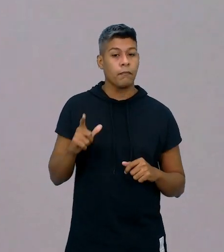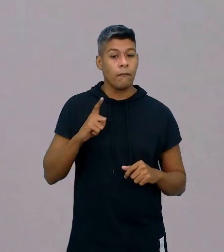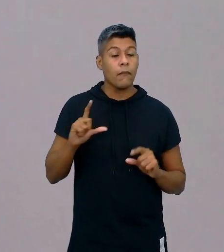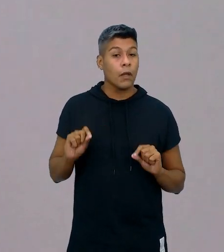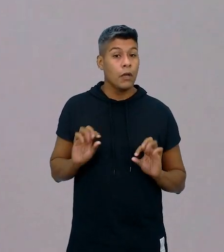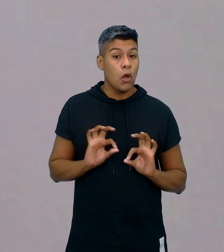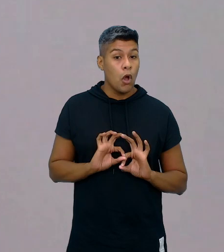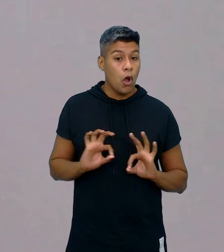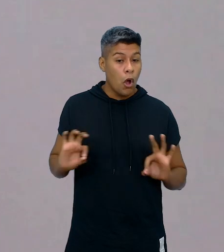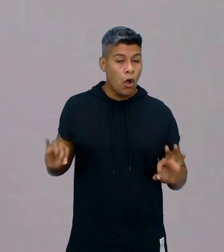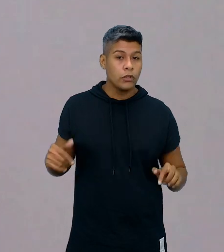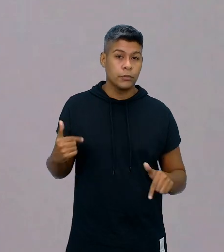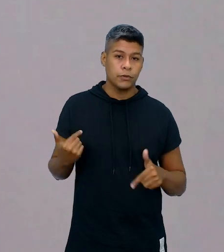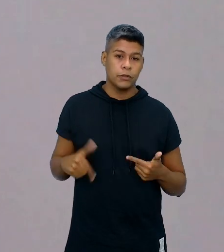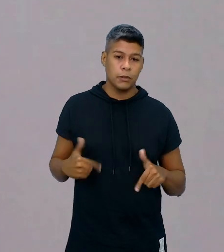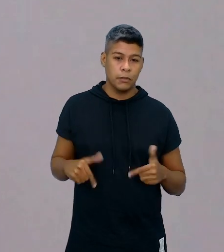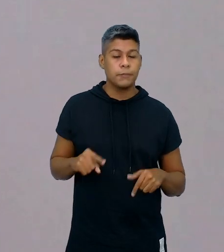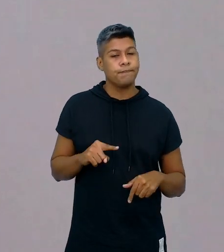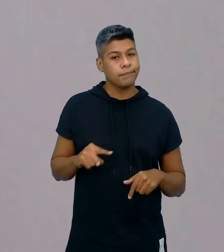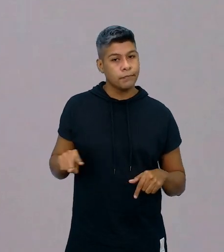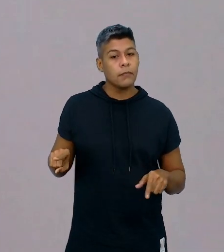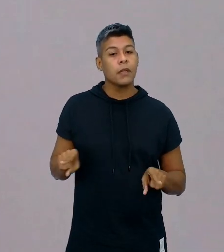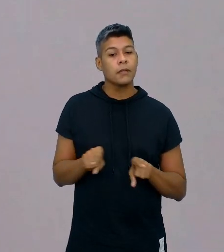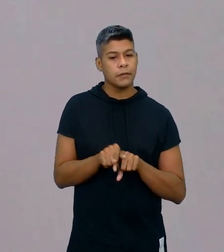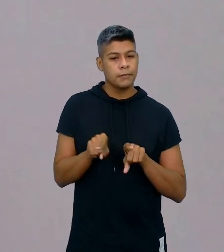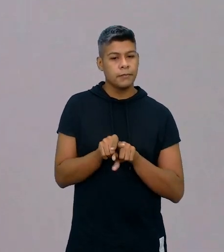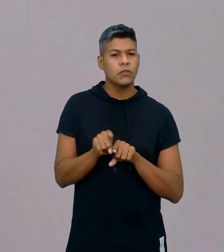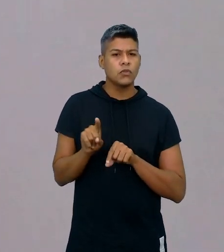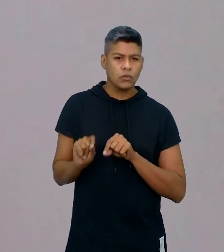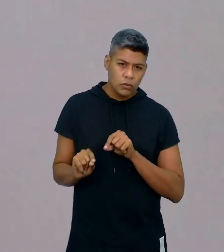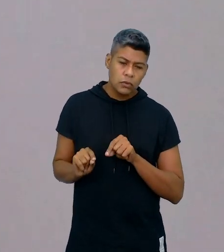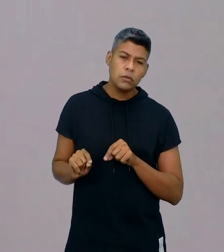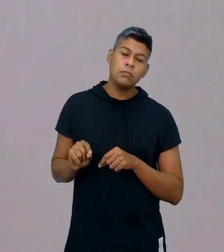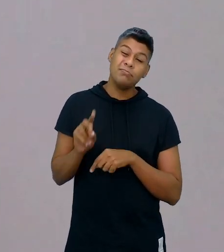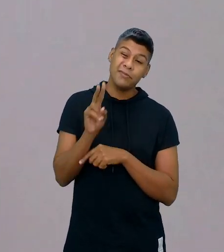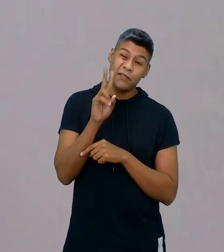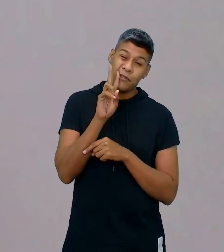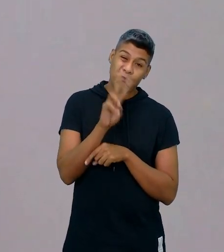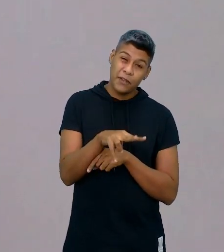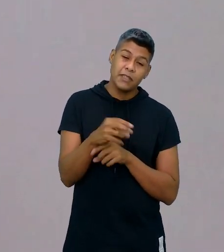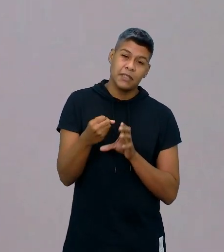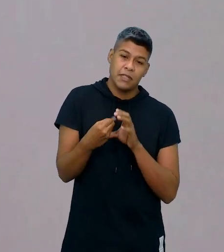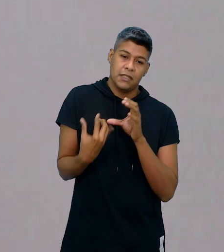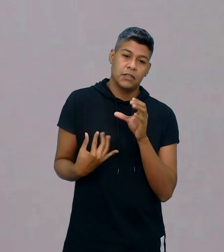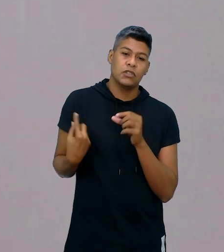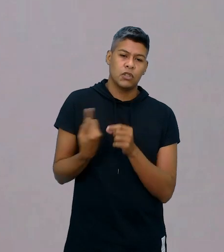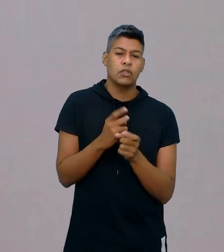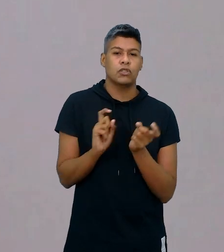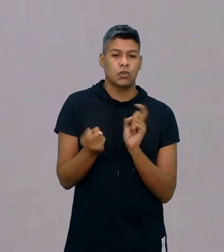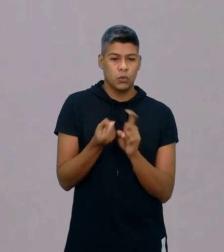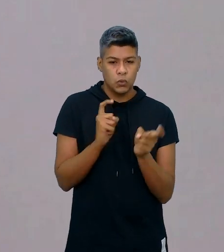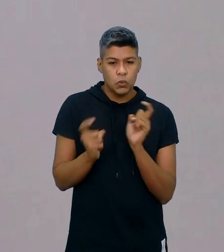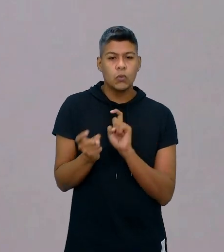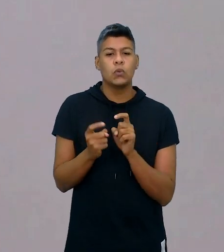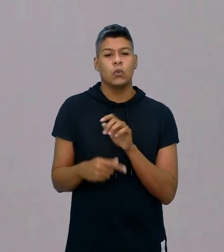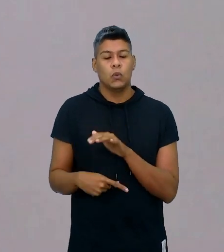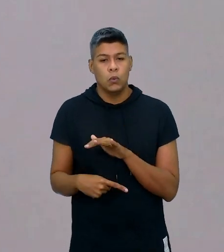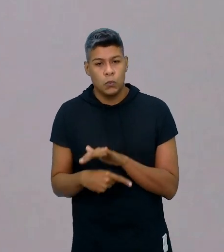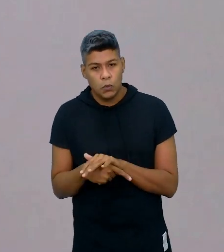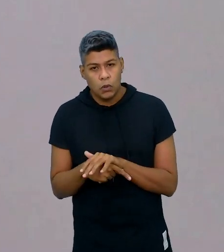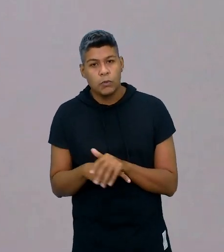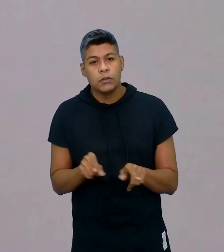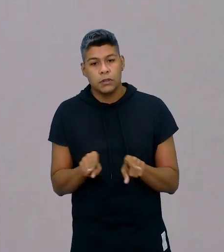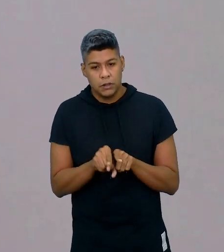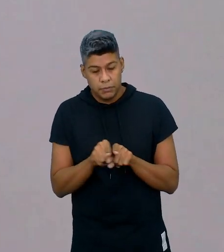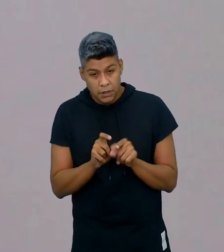um excelente trabalho e que vocês levem em consideração os critérios que nós discutimos aí para nortear também